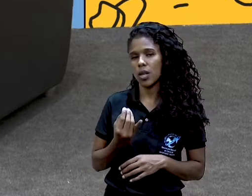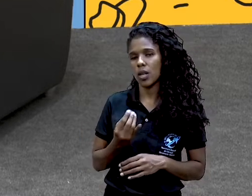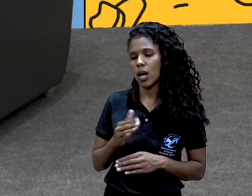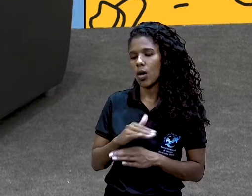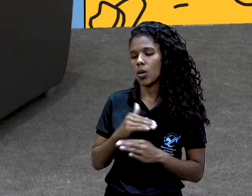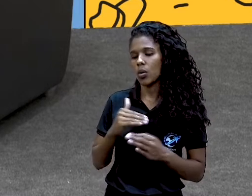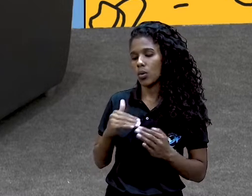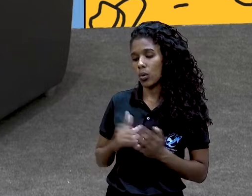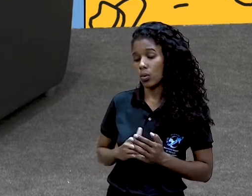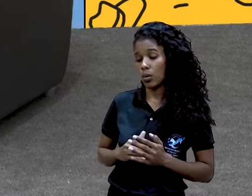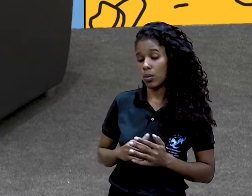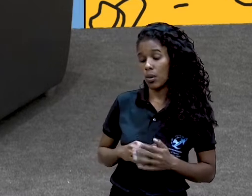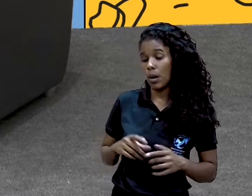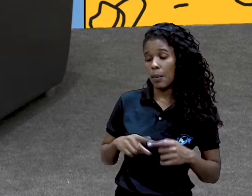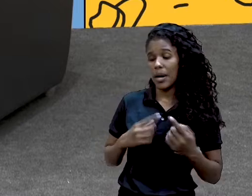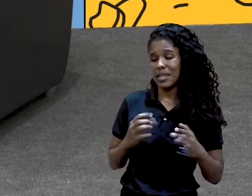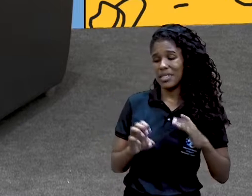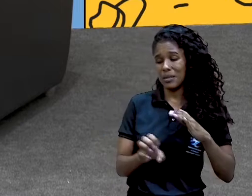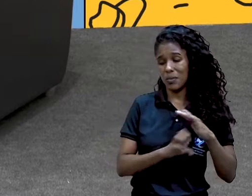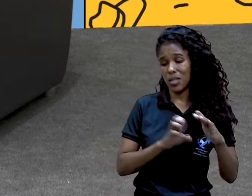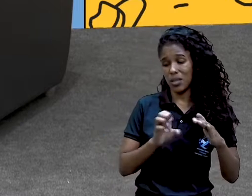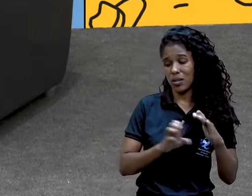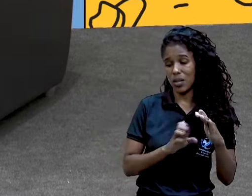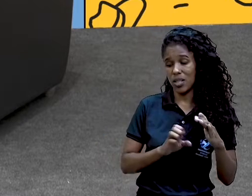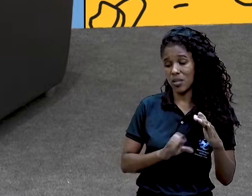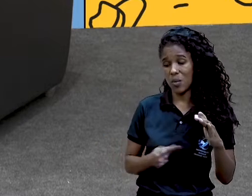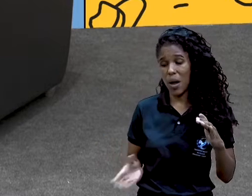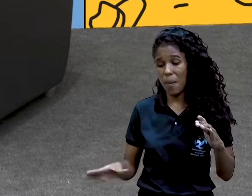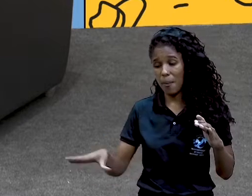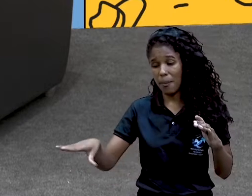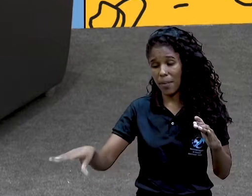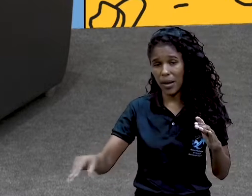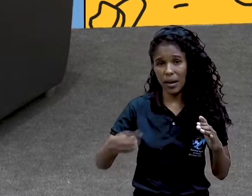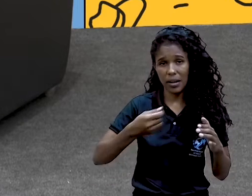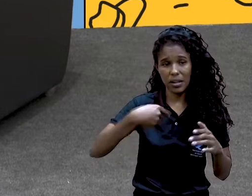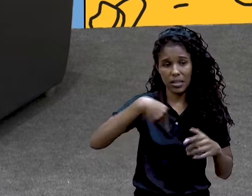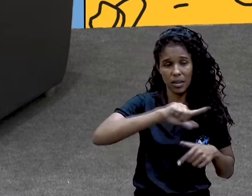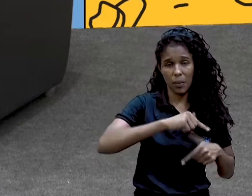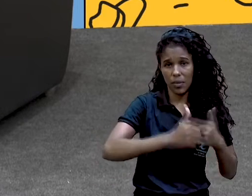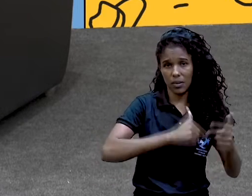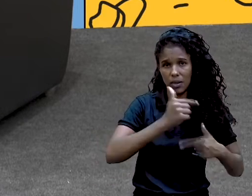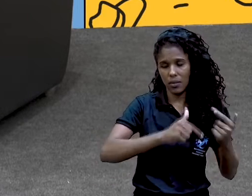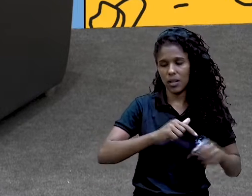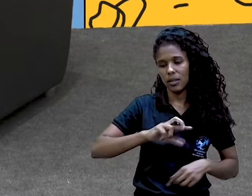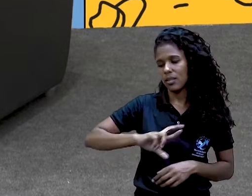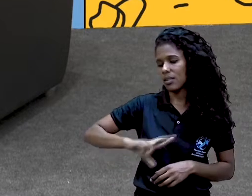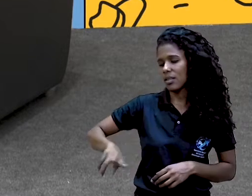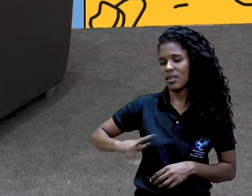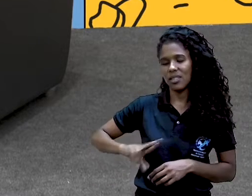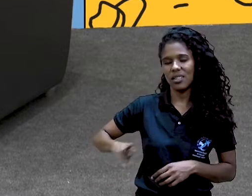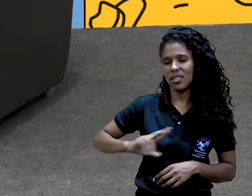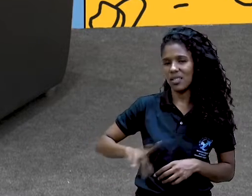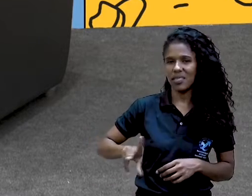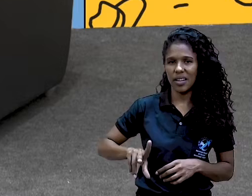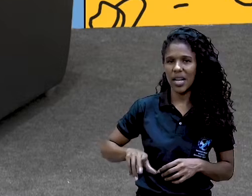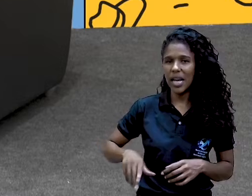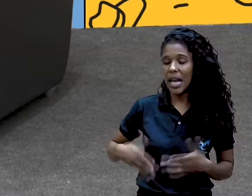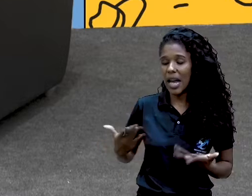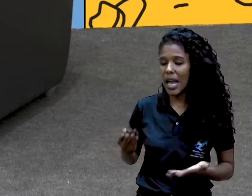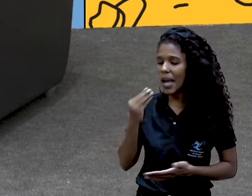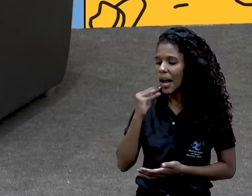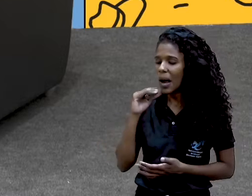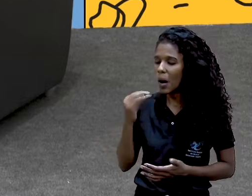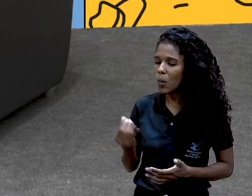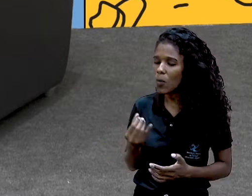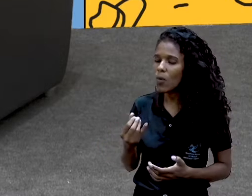A gente pode desenvolver o lado empreendedor brincando, de forma que a gente observe essas